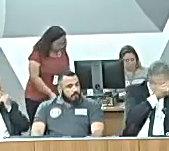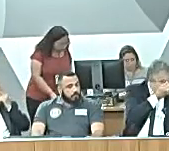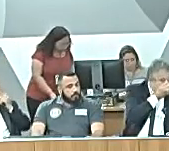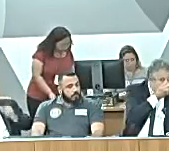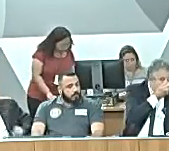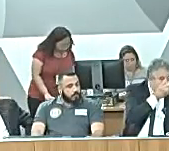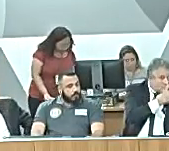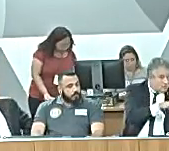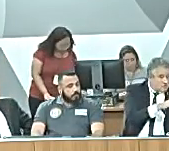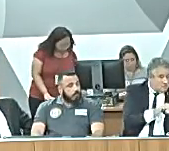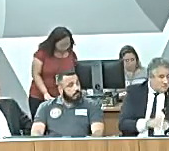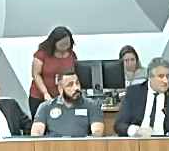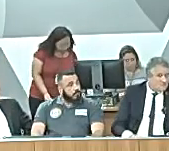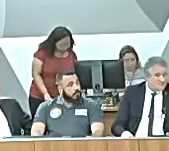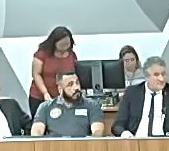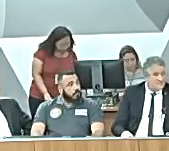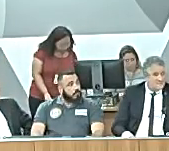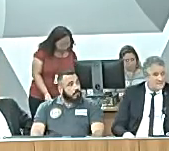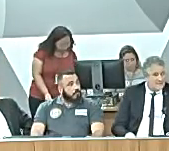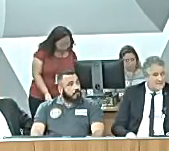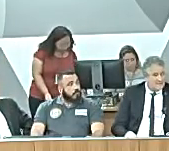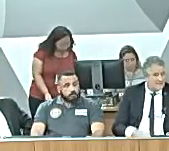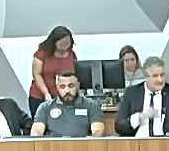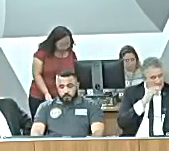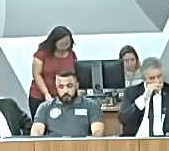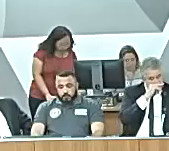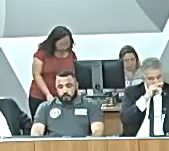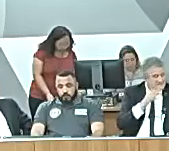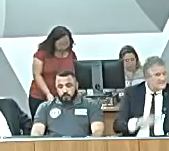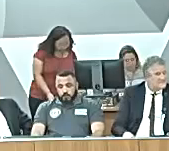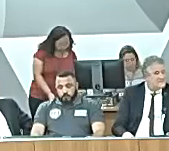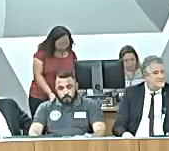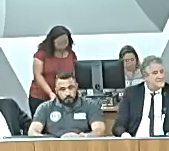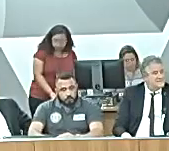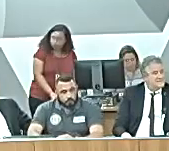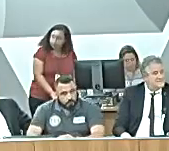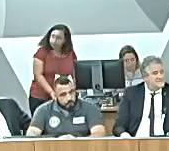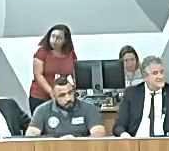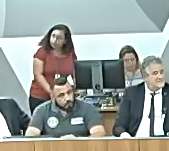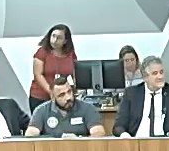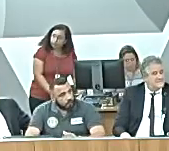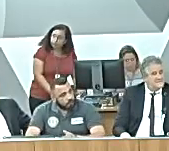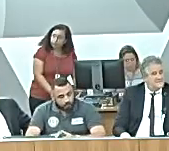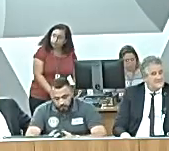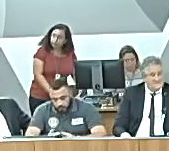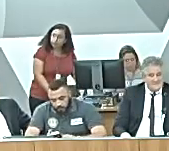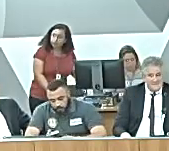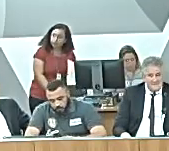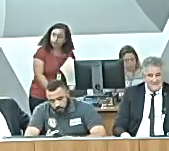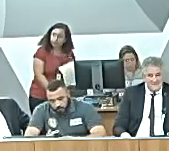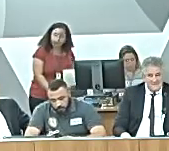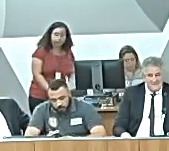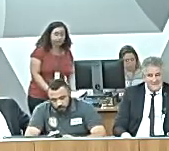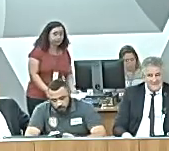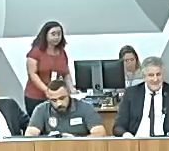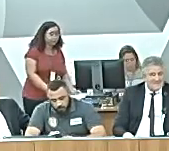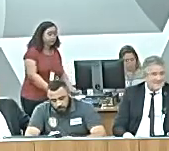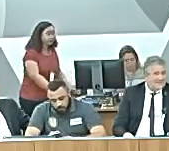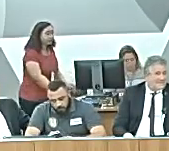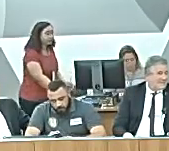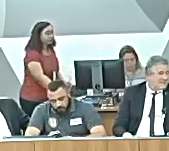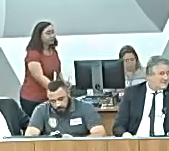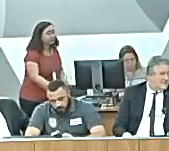nós teremos agora a próxima pessoa a falar será a senhora maria andrade neves